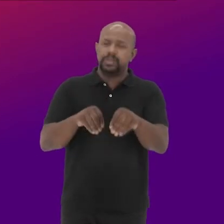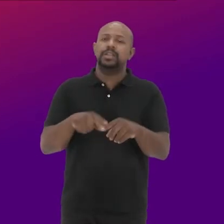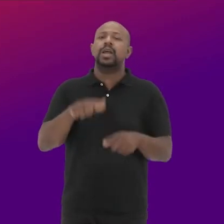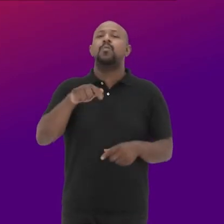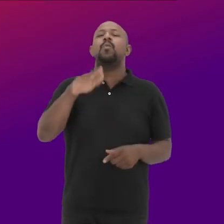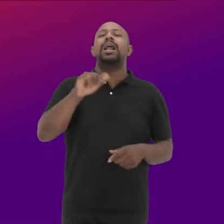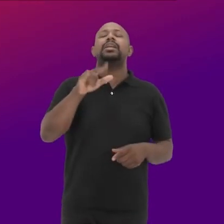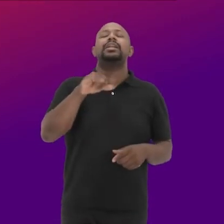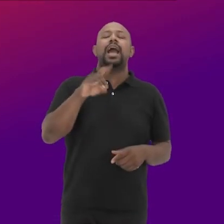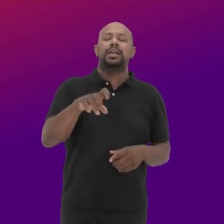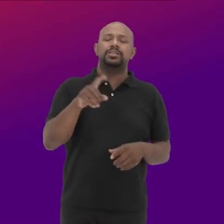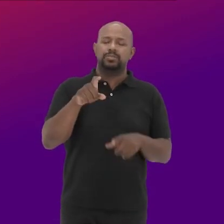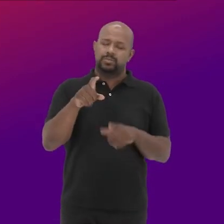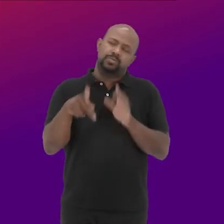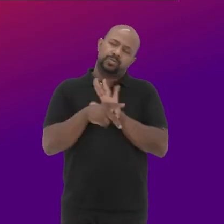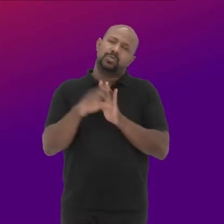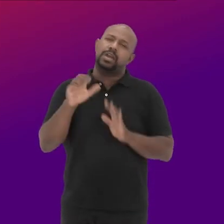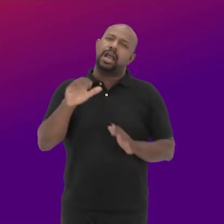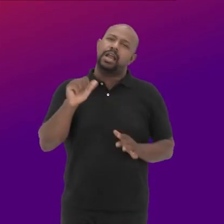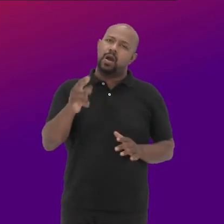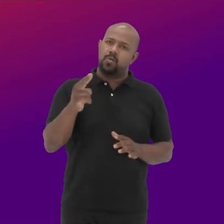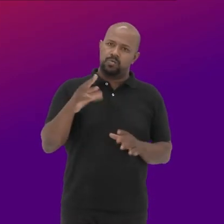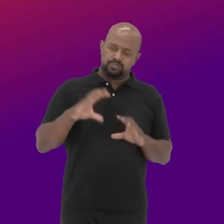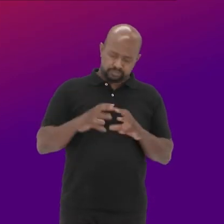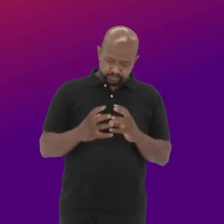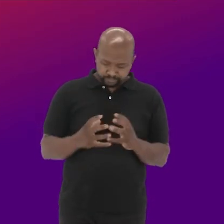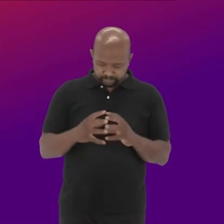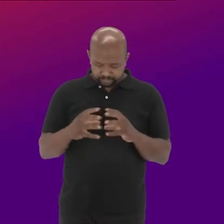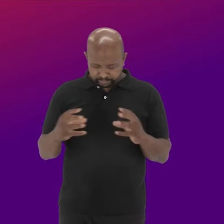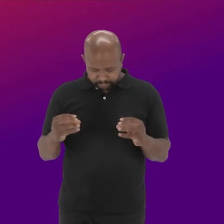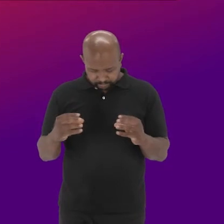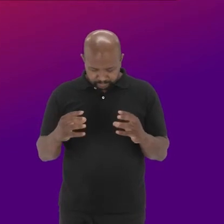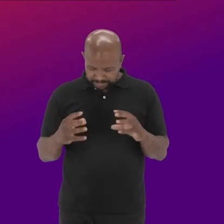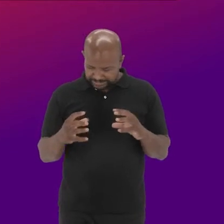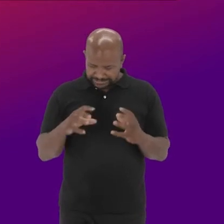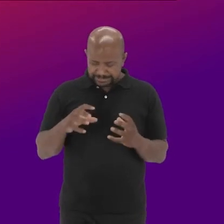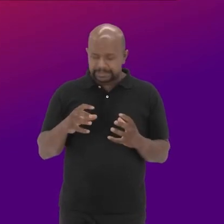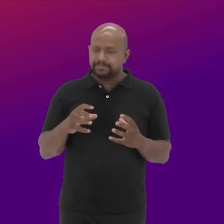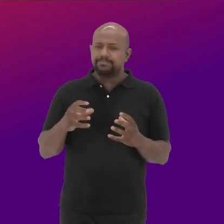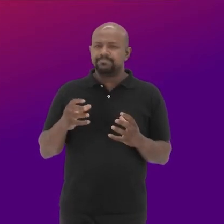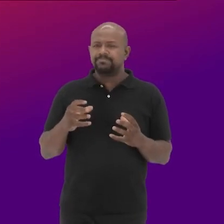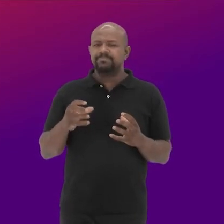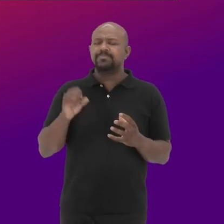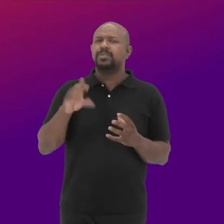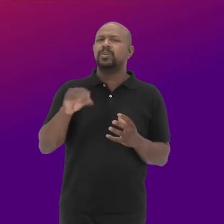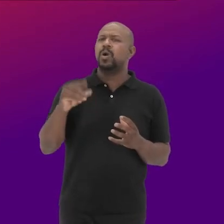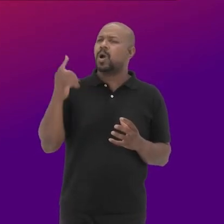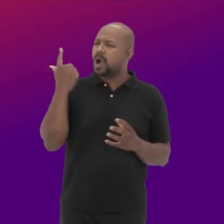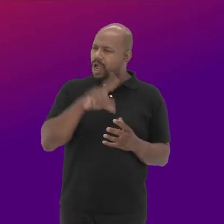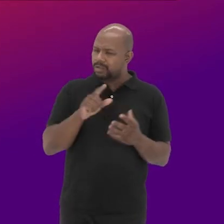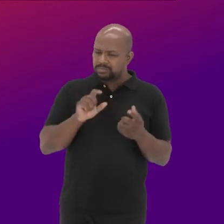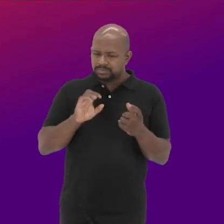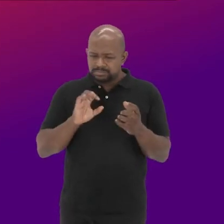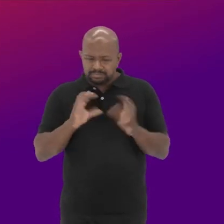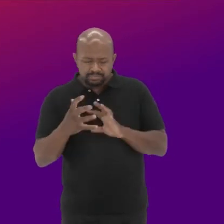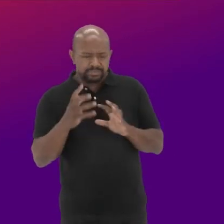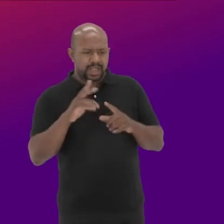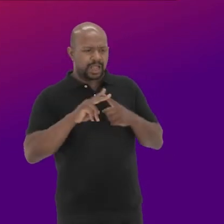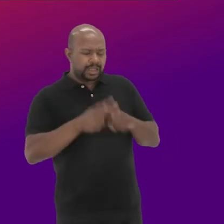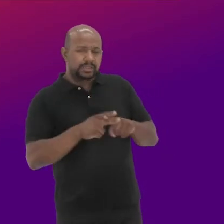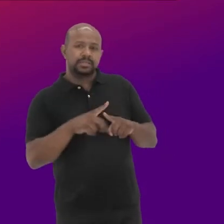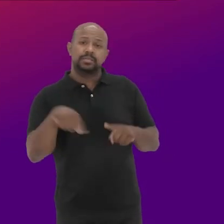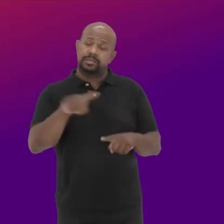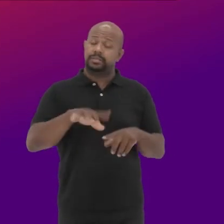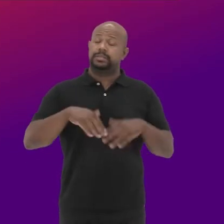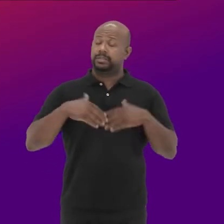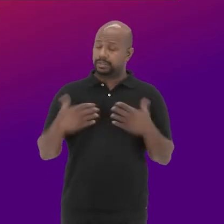qualidade do cacau. Então, a gente ficar... Bom, como conseguir refletir isso? E